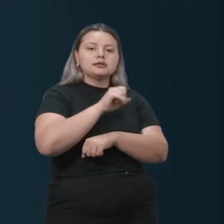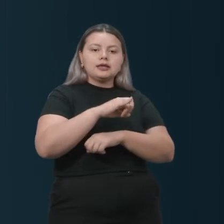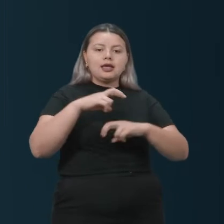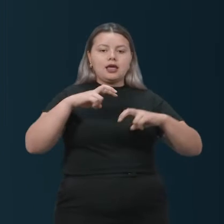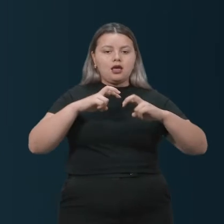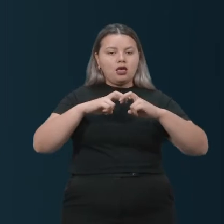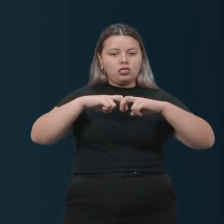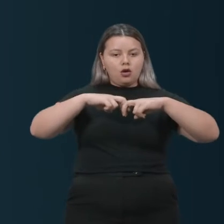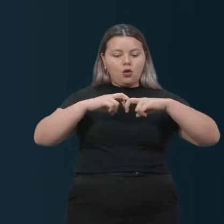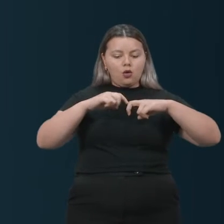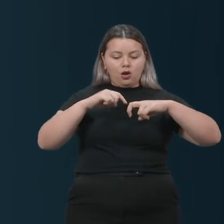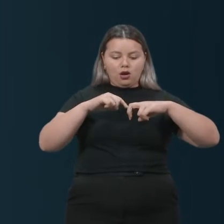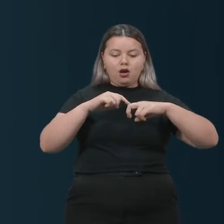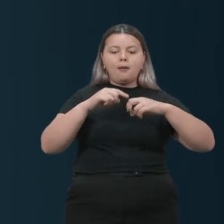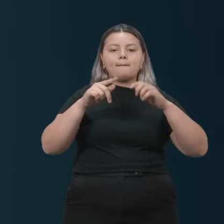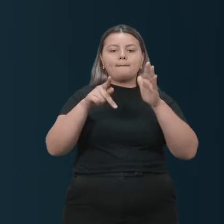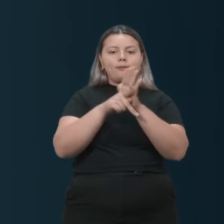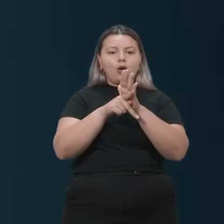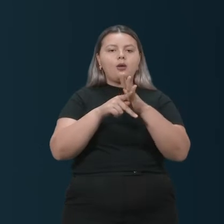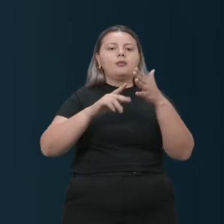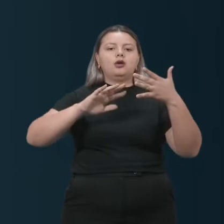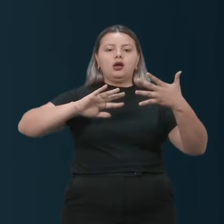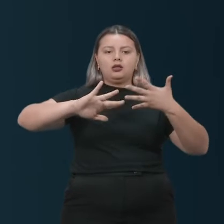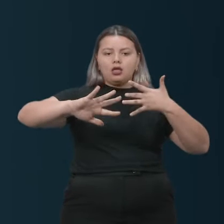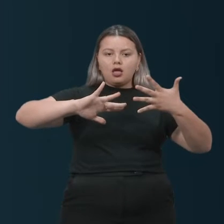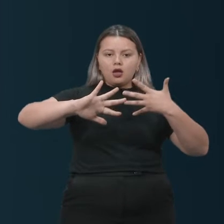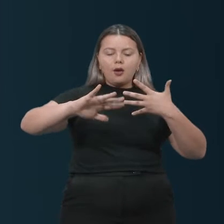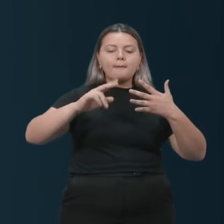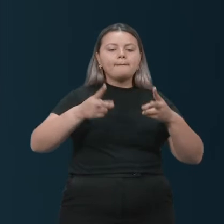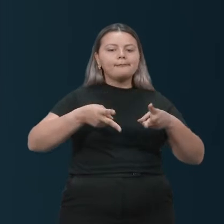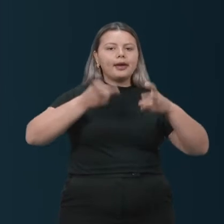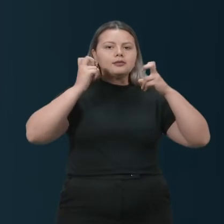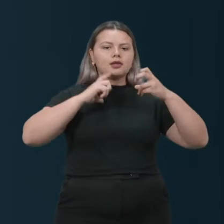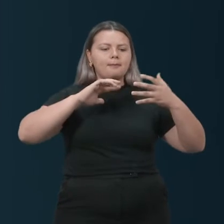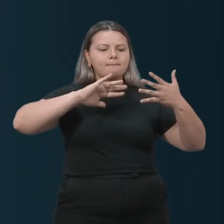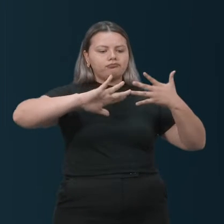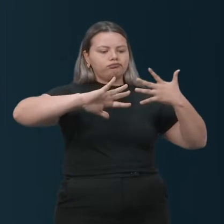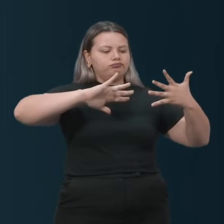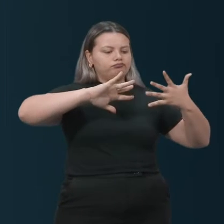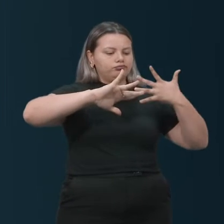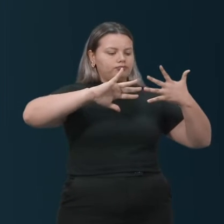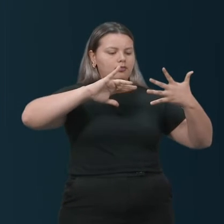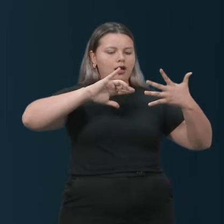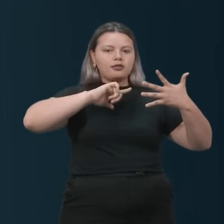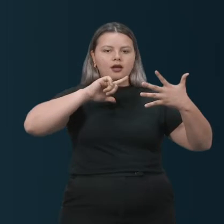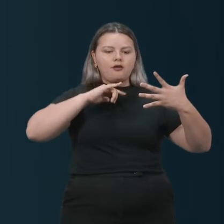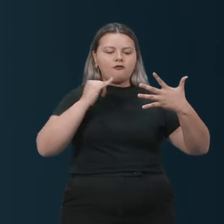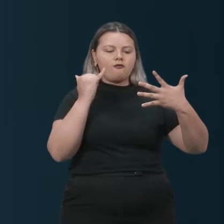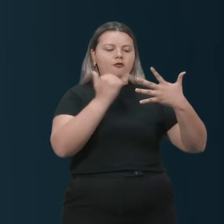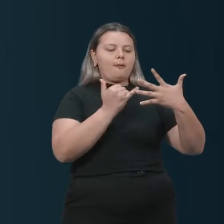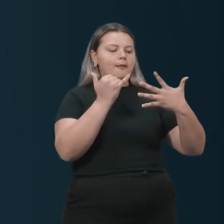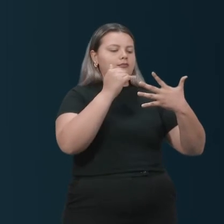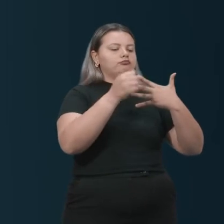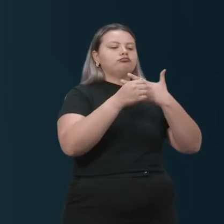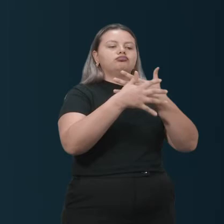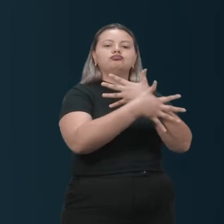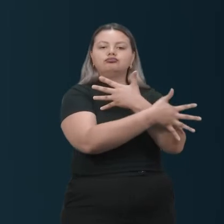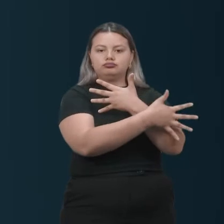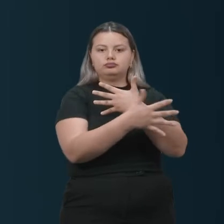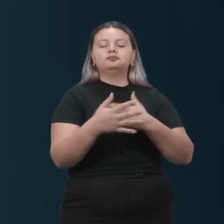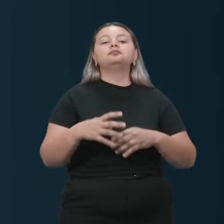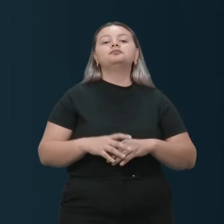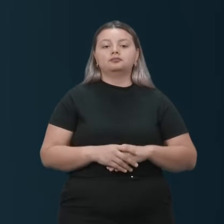neurônios que tenham as proteínas capazes de identificar esse neurotransmissor. Esse tipo de sinapse garante um refinamento